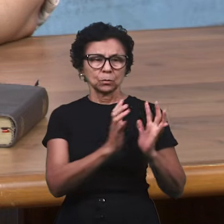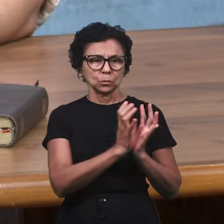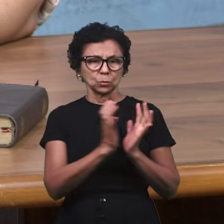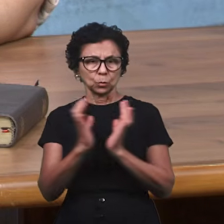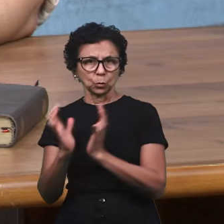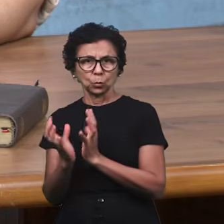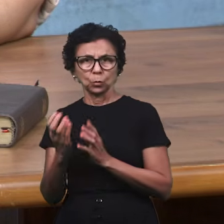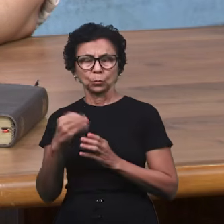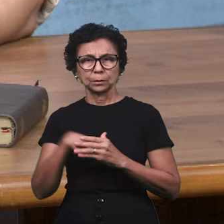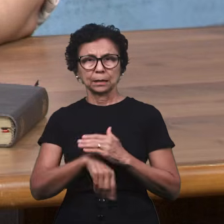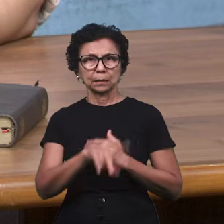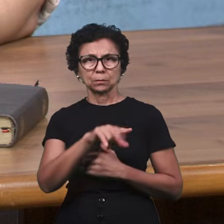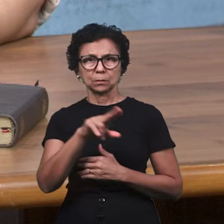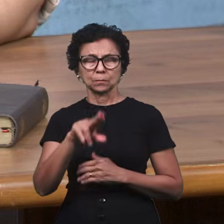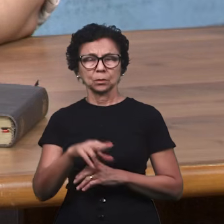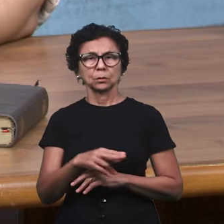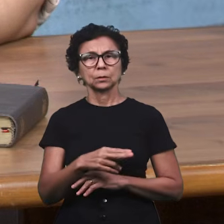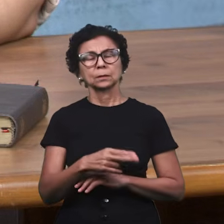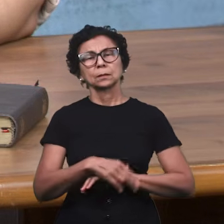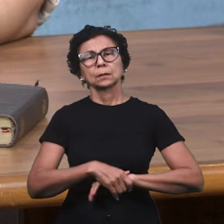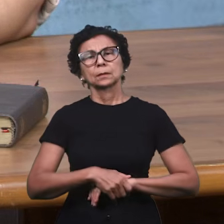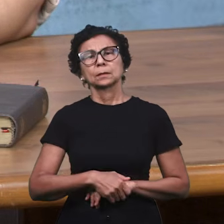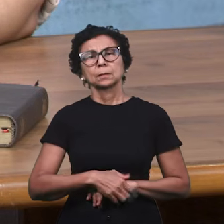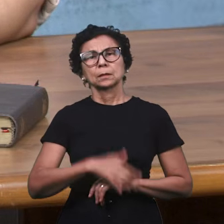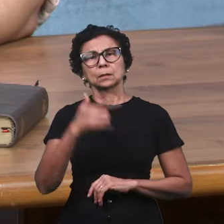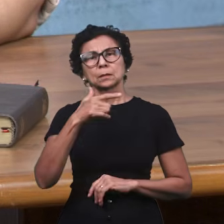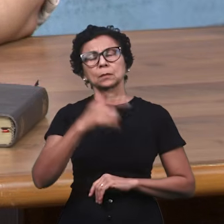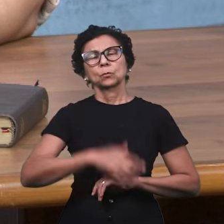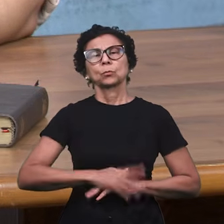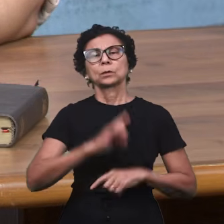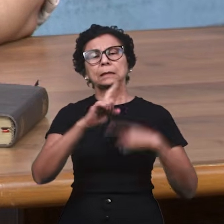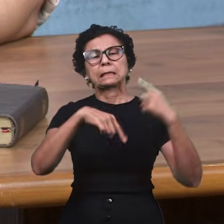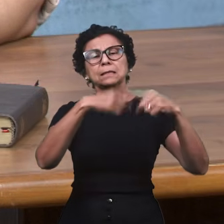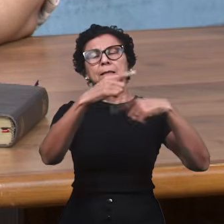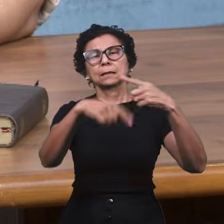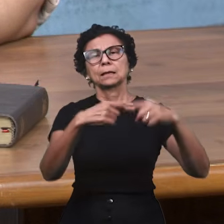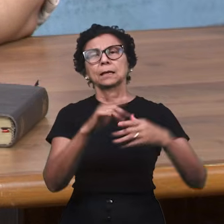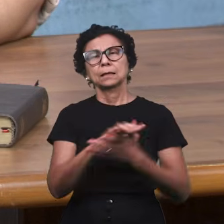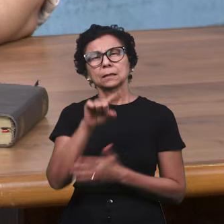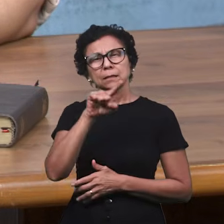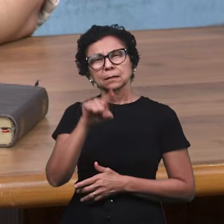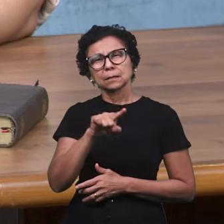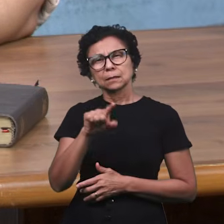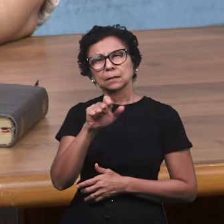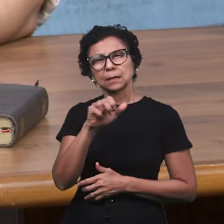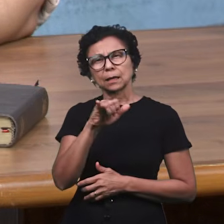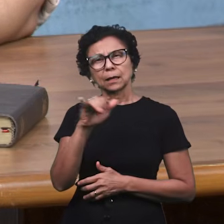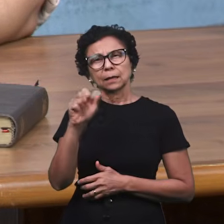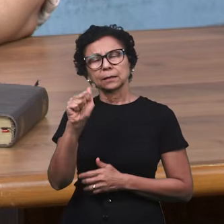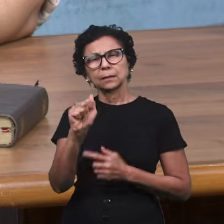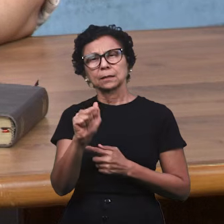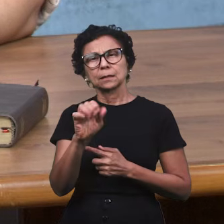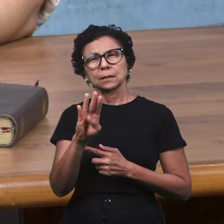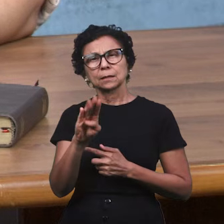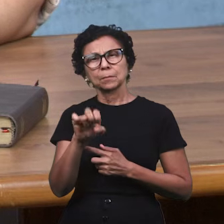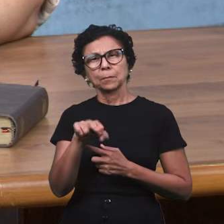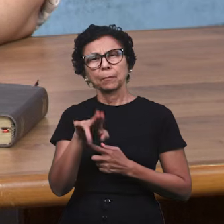da segunda ordem, a Zacarias, Bene e Jaaziel,